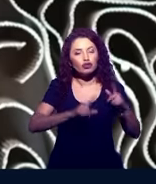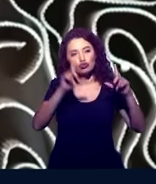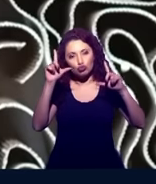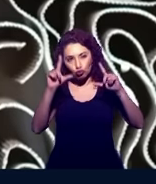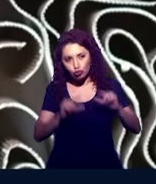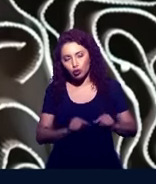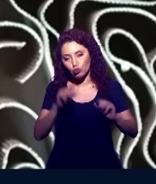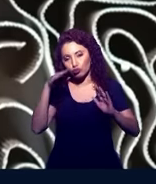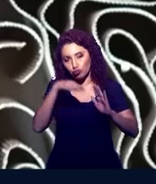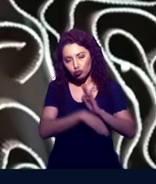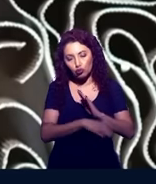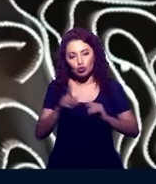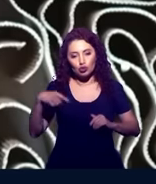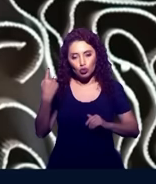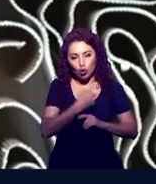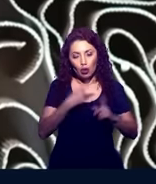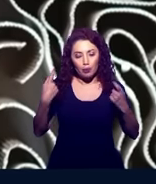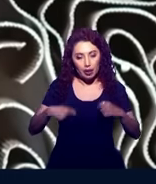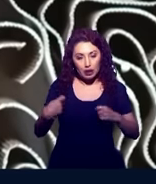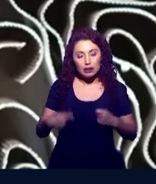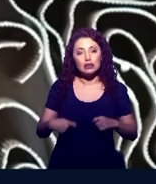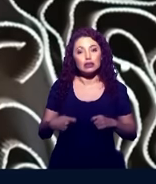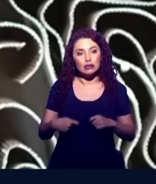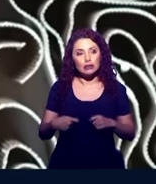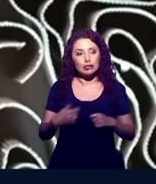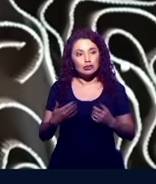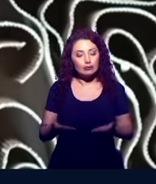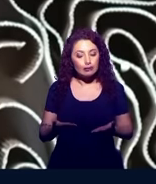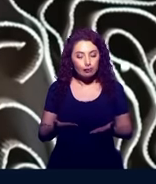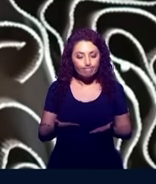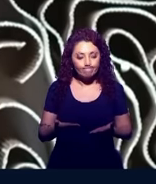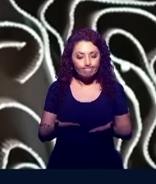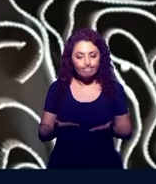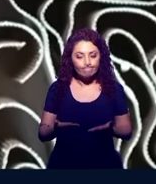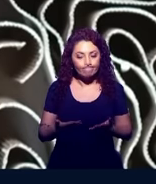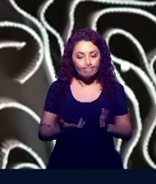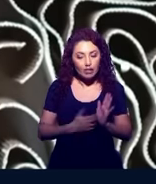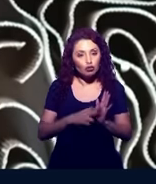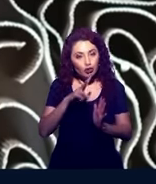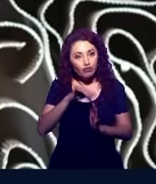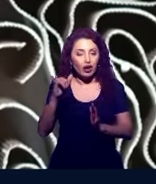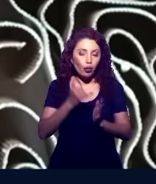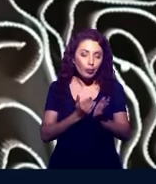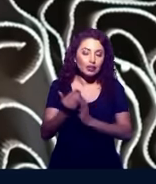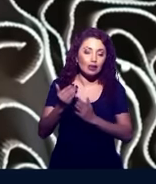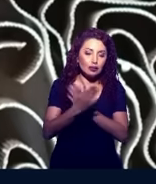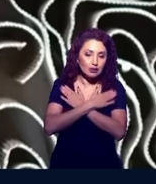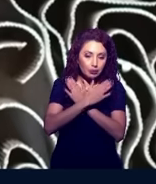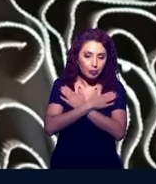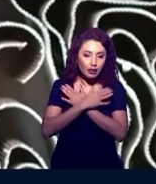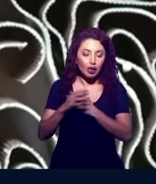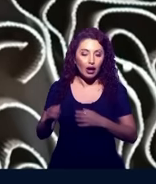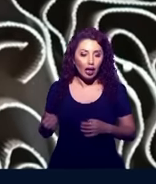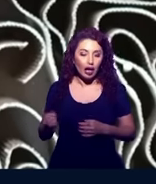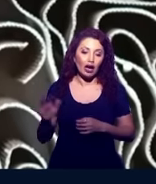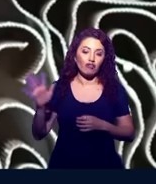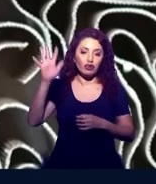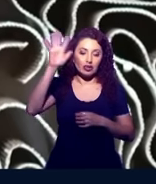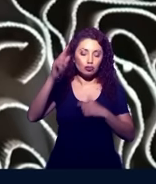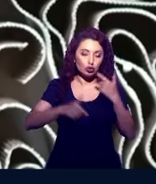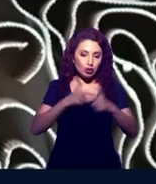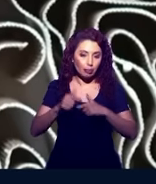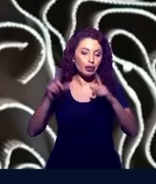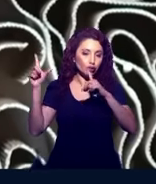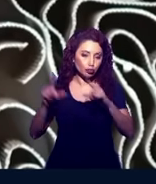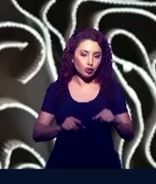que assumir um aumento muito forte do desemprego Qual foi a surpresa que aconteceu esse ano a inflação de serviço caiu muito forte tá girando